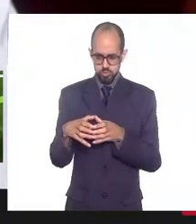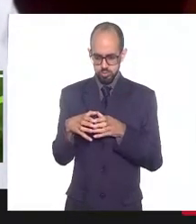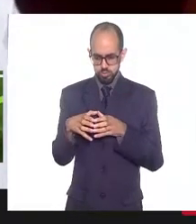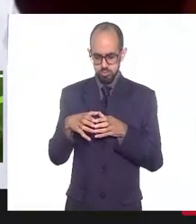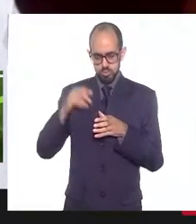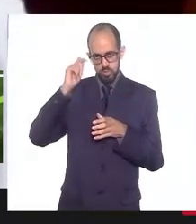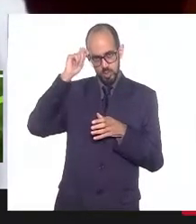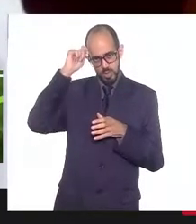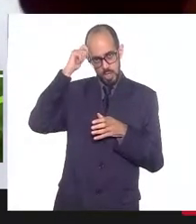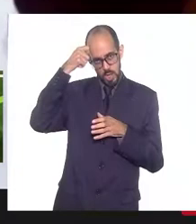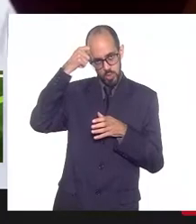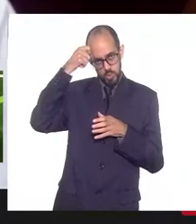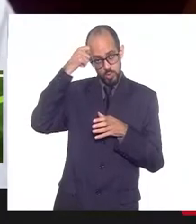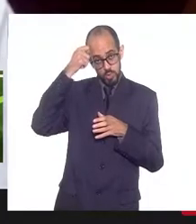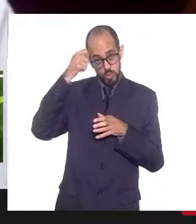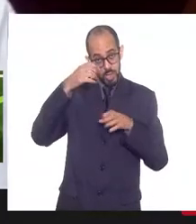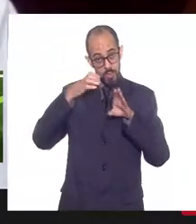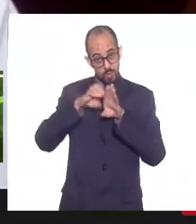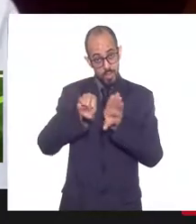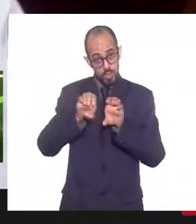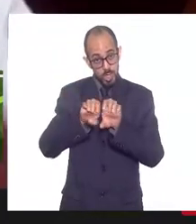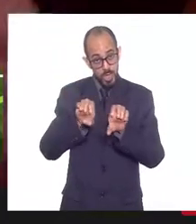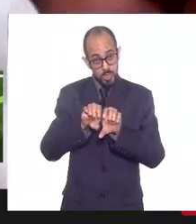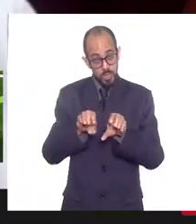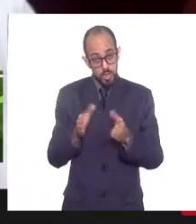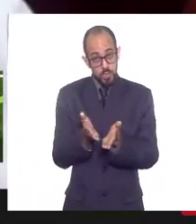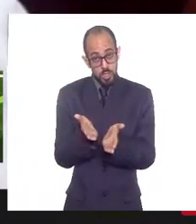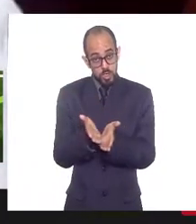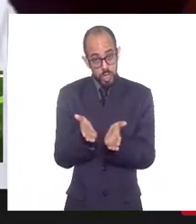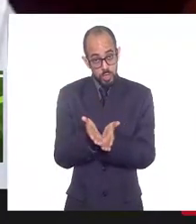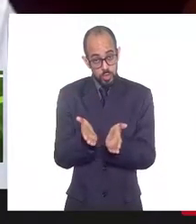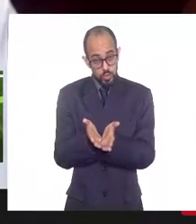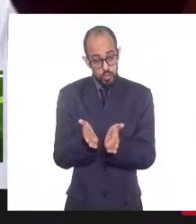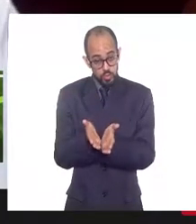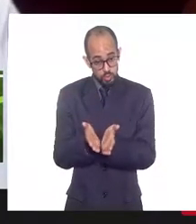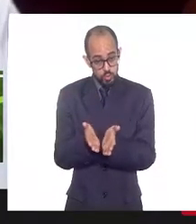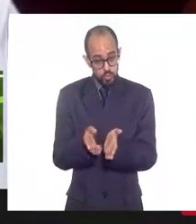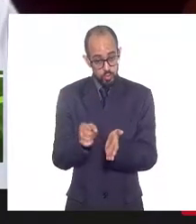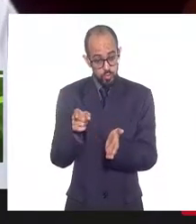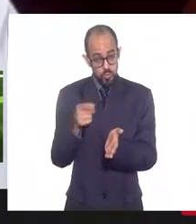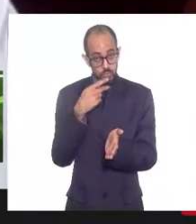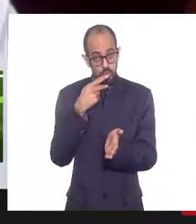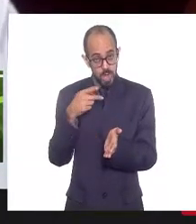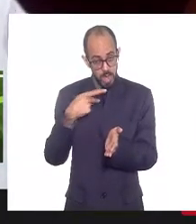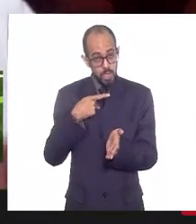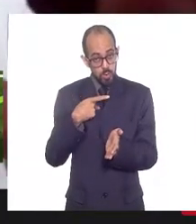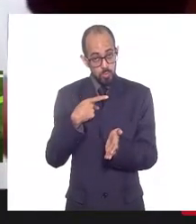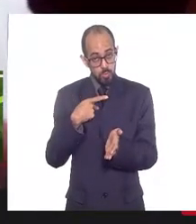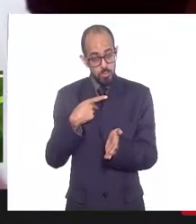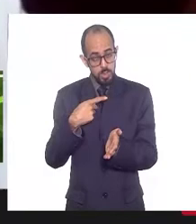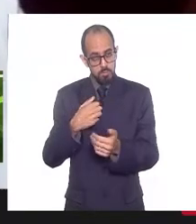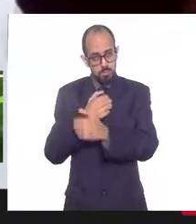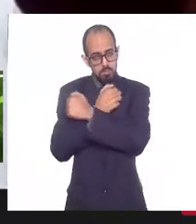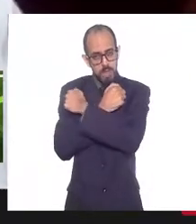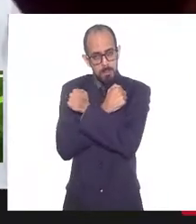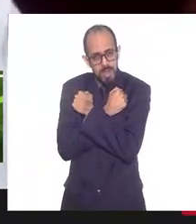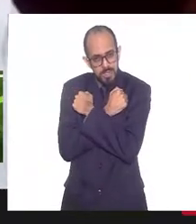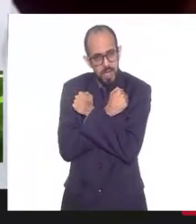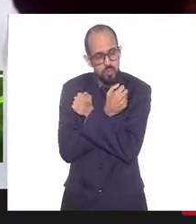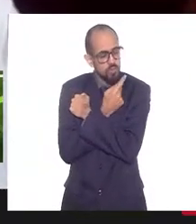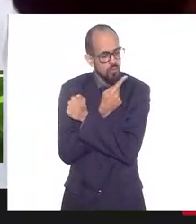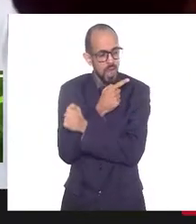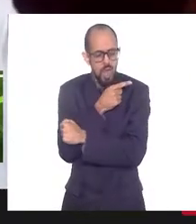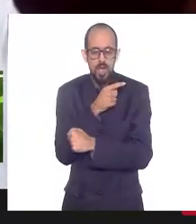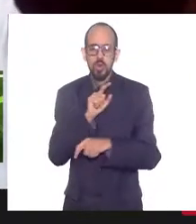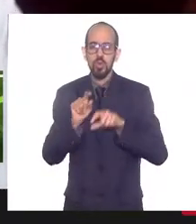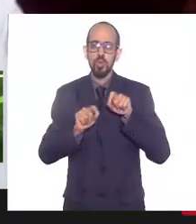negros evangélicos, declararam assim, me abraçaram e disseram: